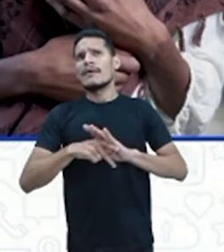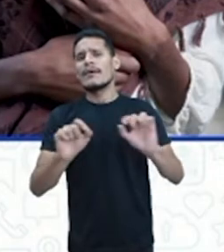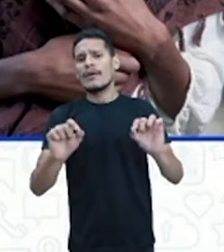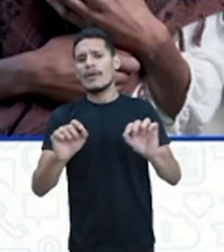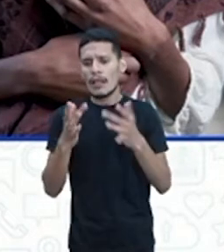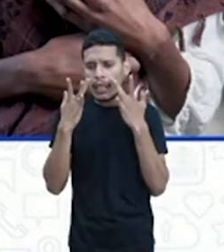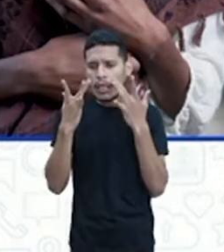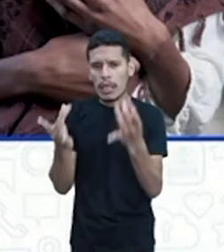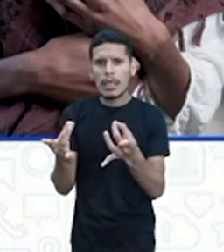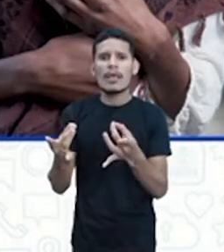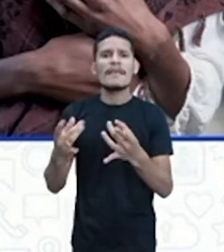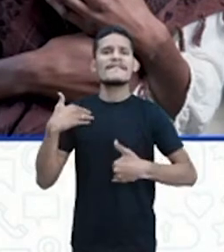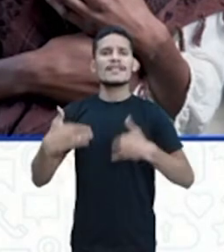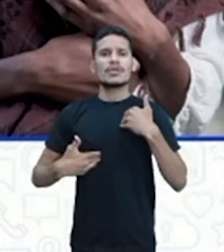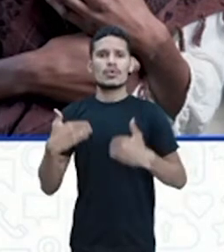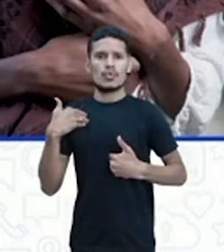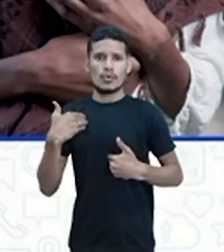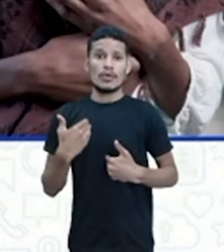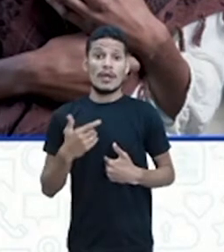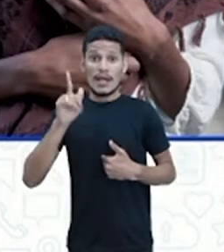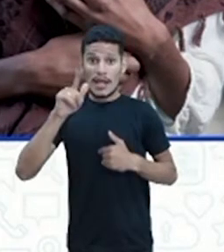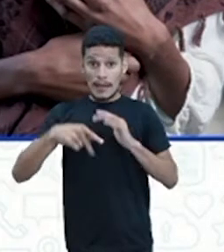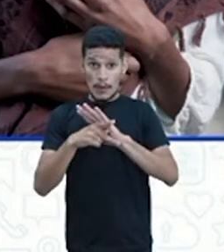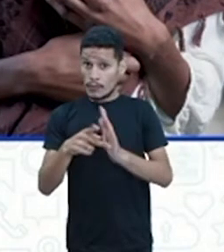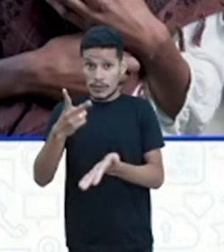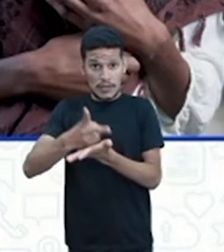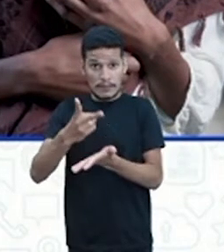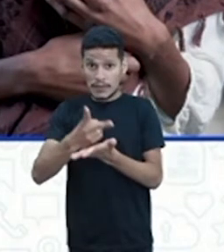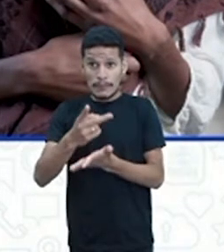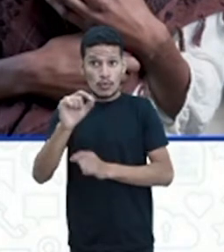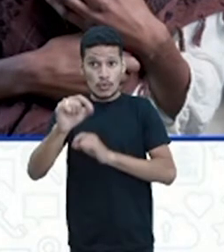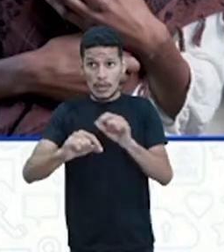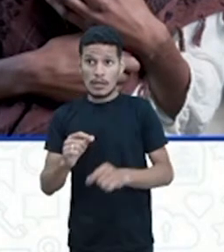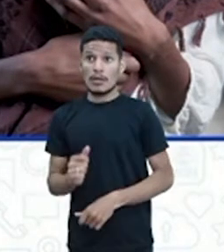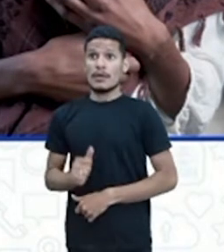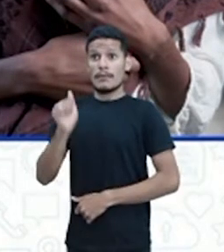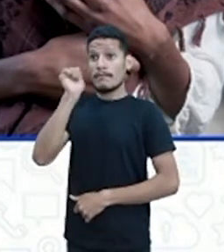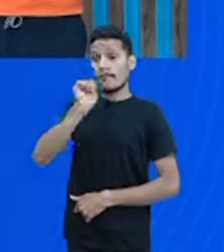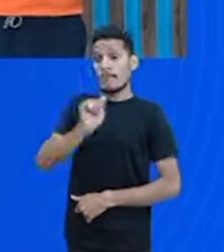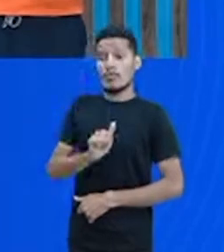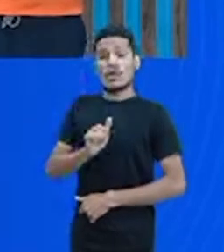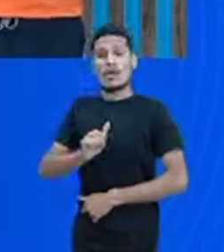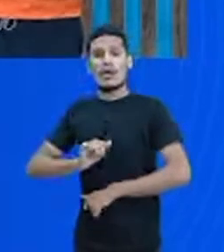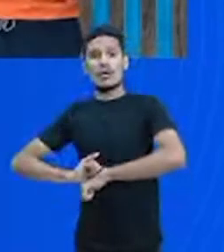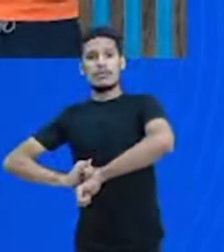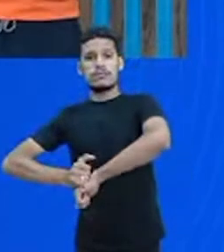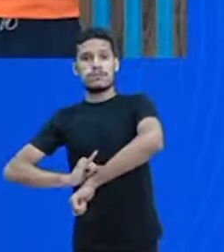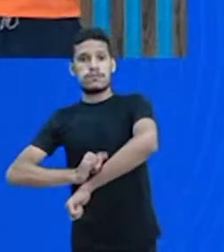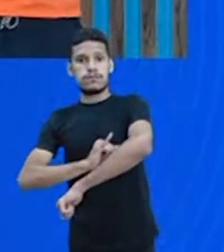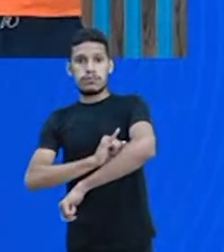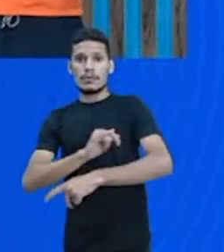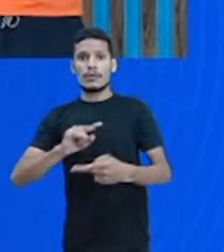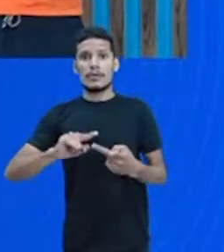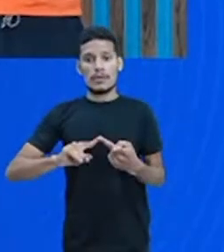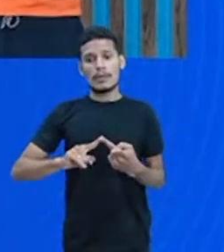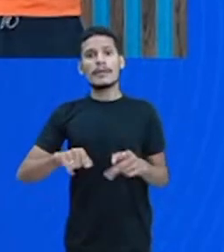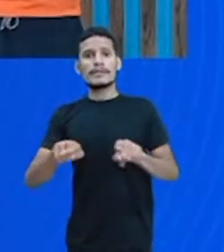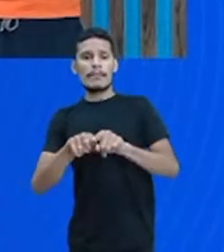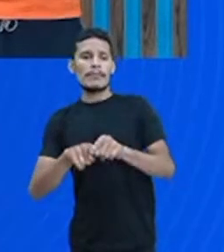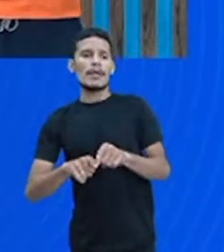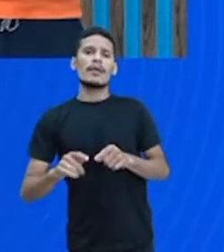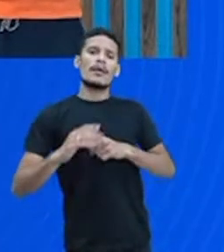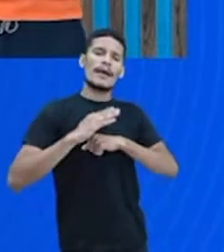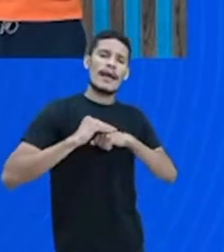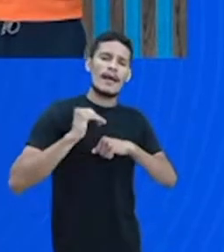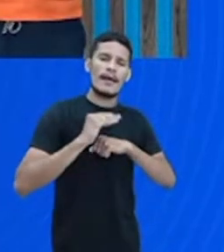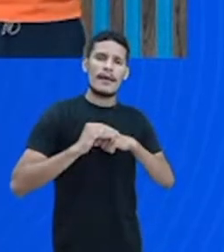Então, ela geralmente é representada como uma mulher muito gorda, muito maternal, muito simpática, em que você pensa que, bom, ela é